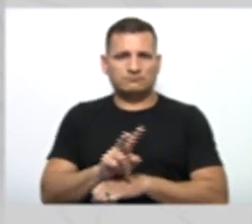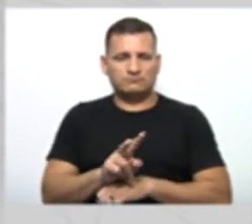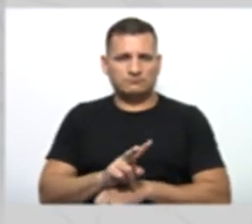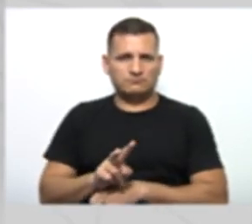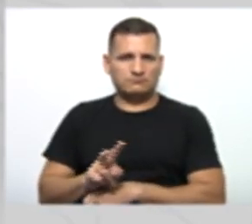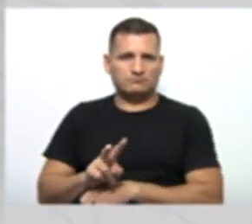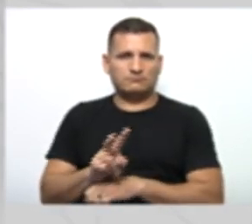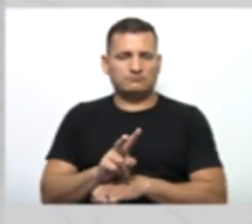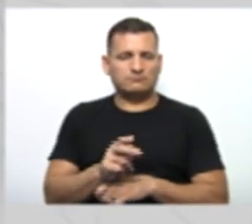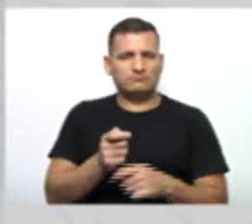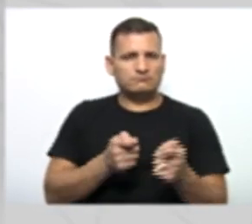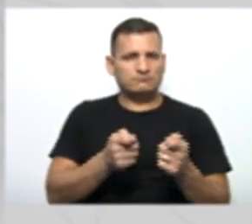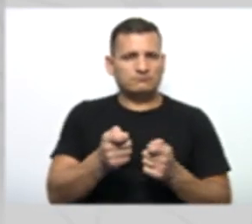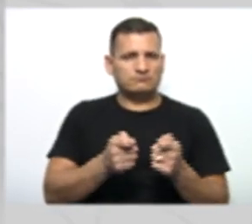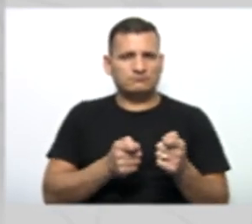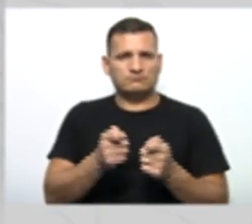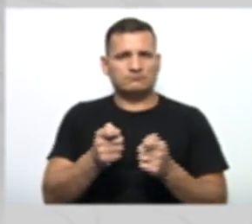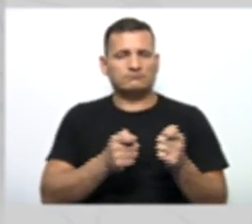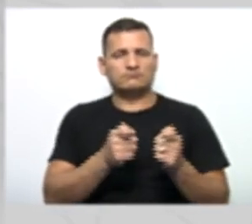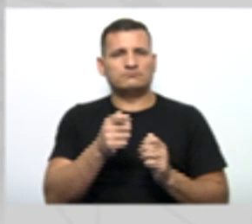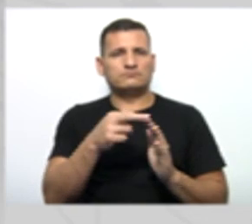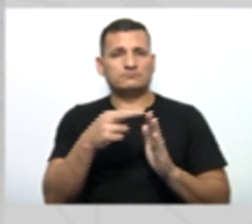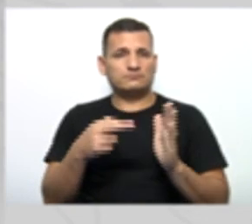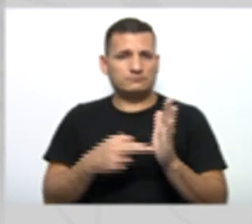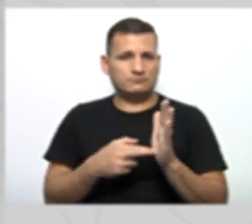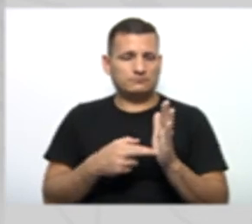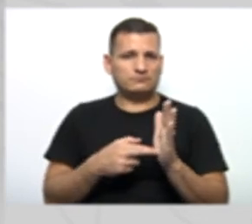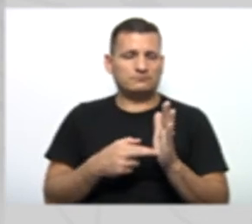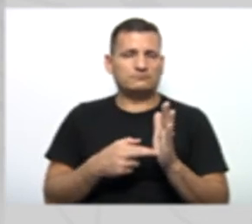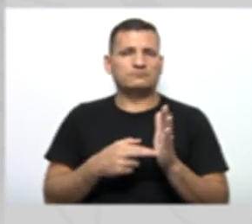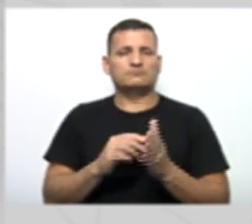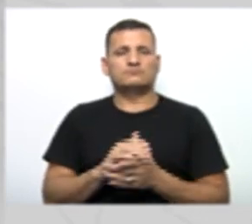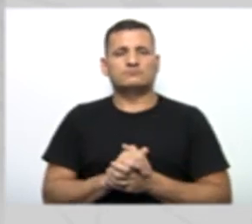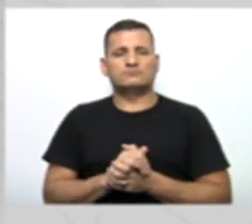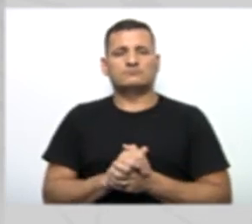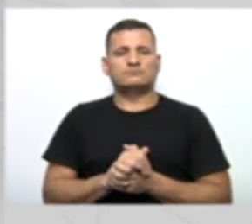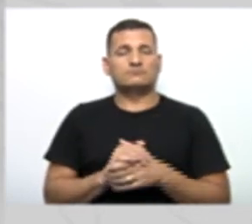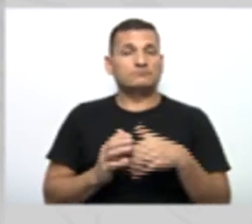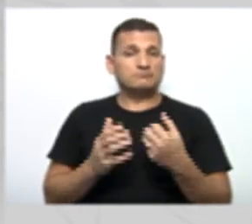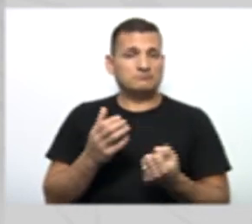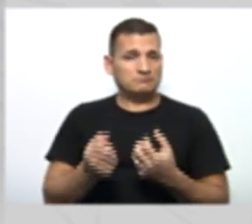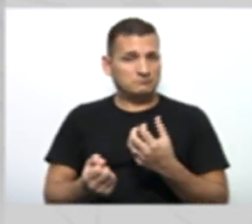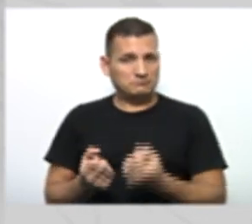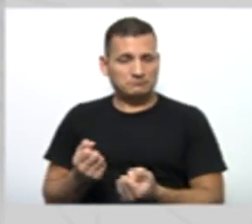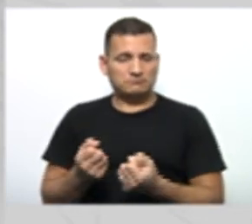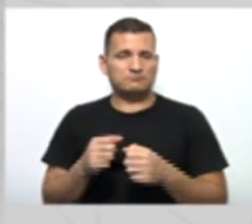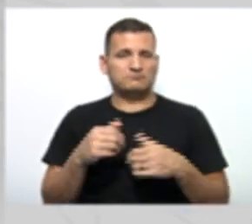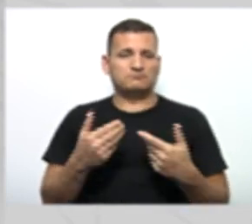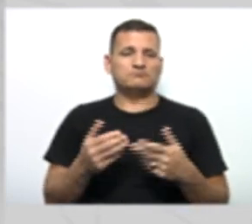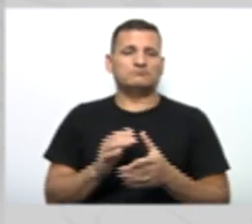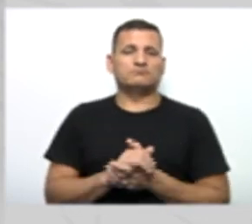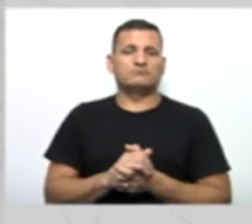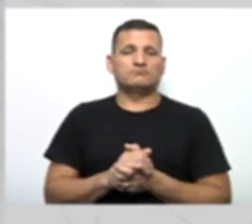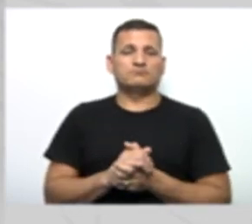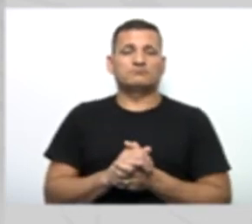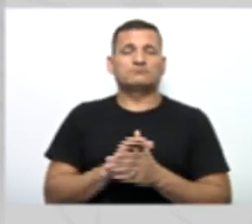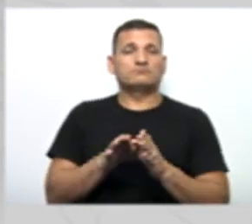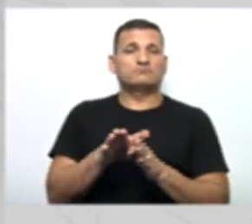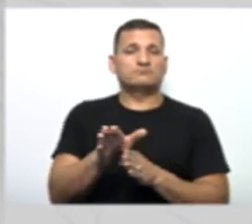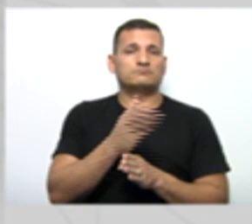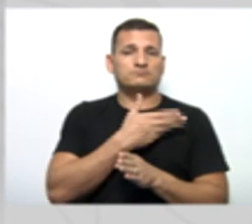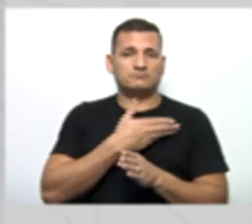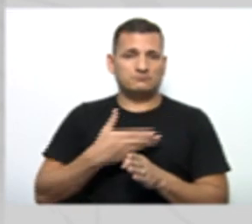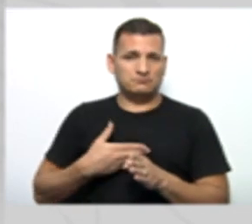supervisão e controle das diretrizes a serem adotadas. Então, o Conselho de Governo adota alguma